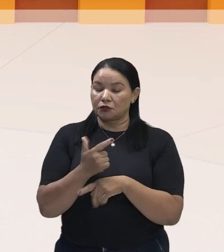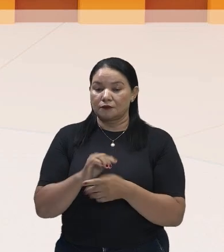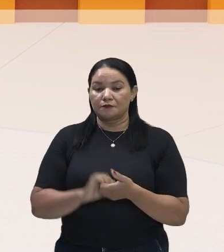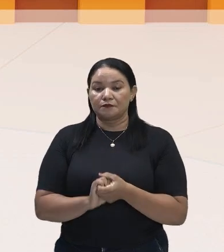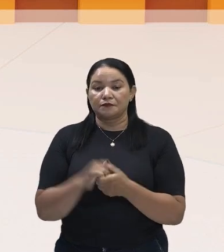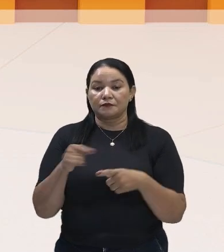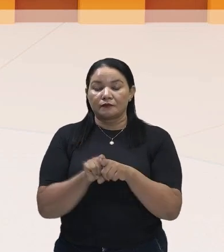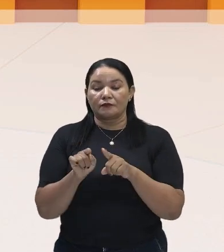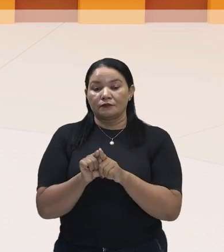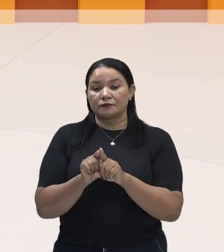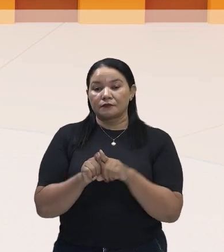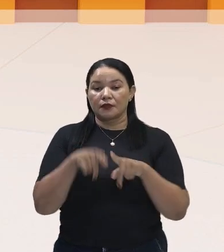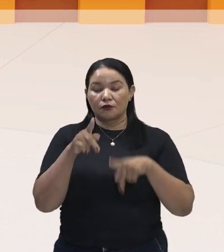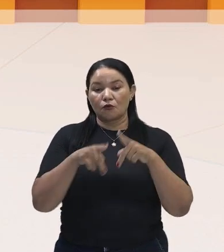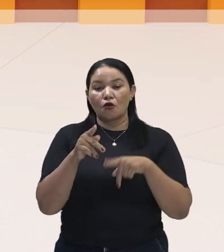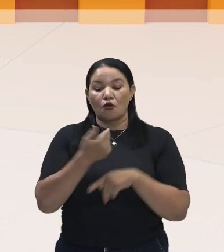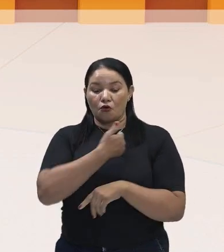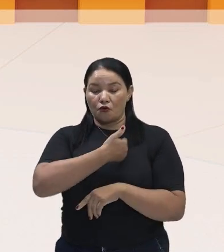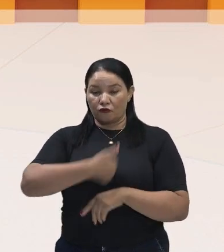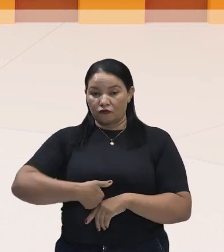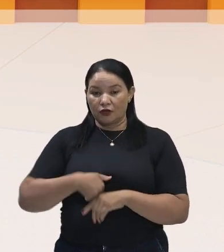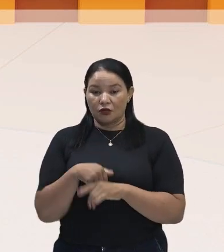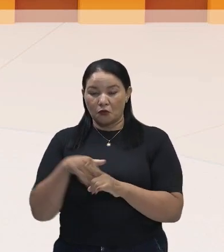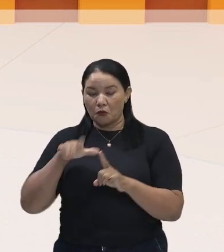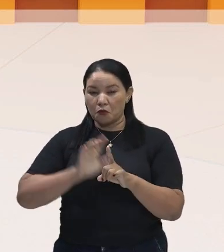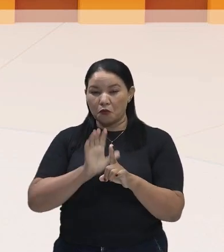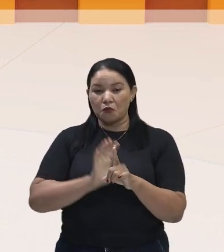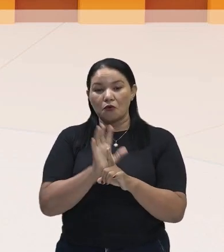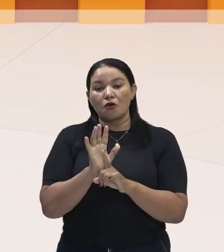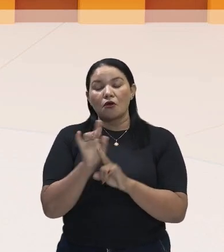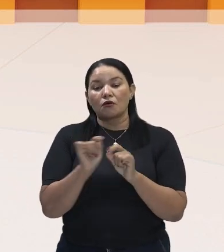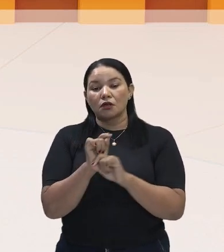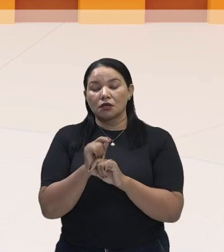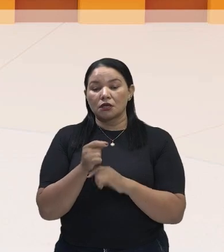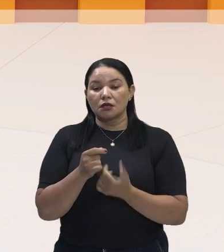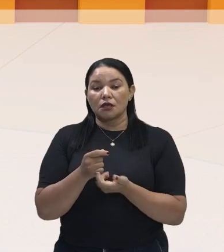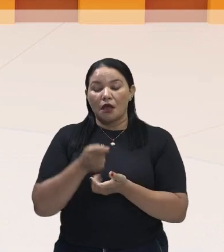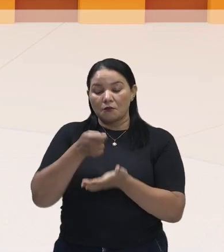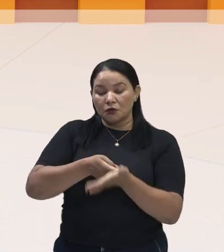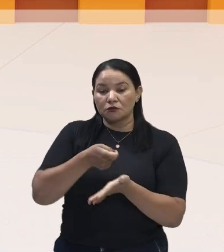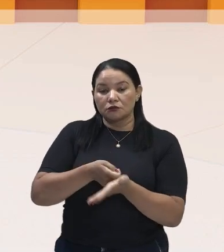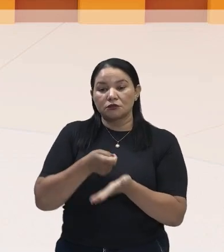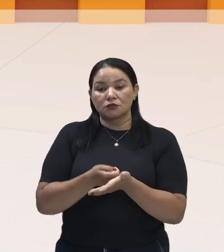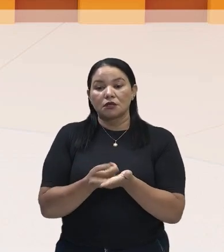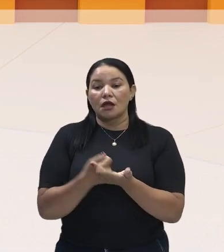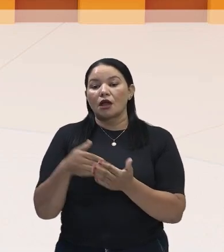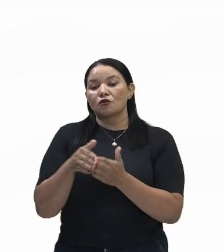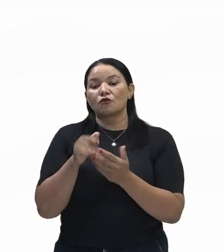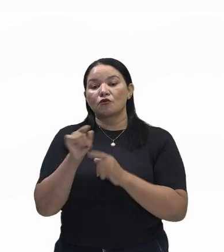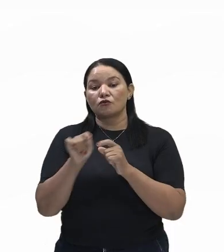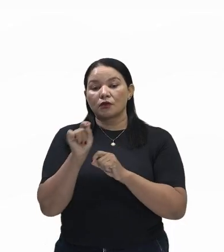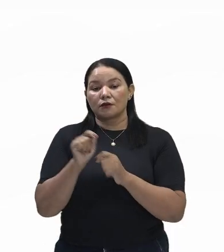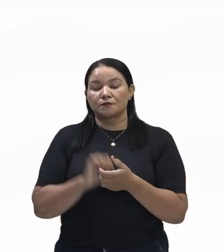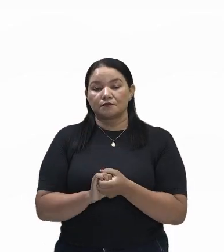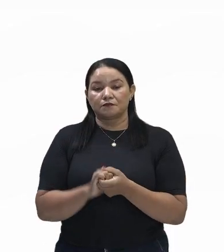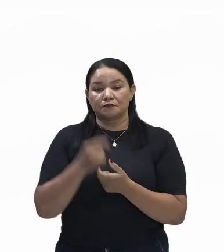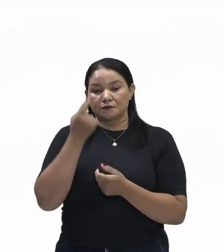pressionado pelo povo, o governo ele convocou as dumas. Vamos observar aqui na nossa próxima